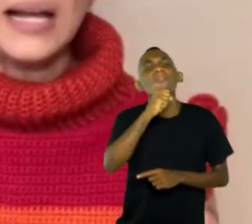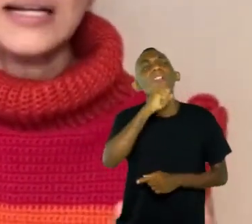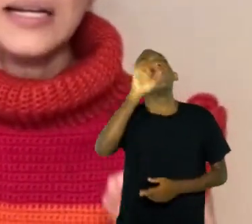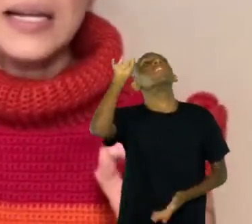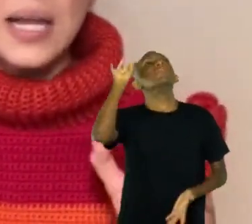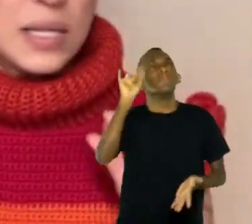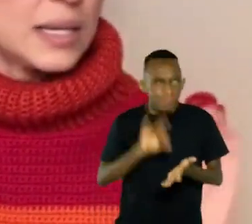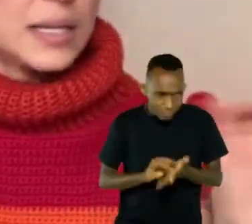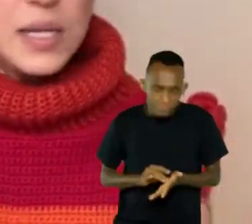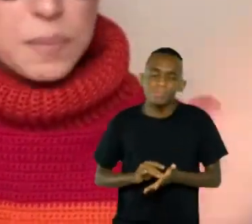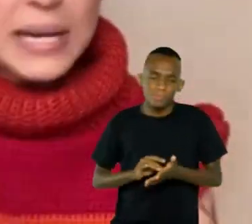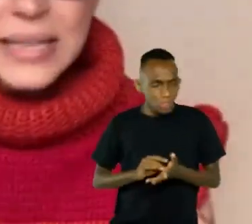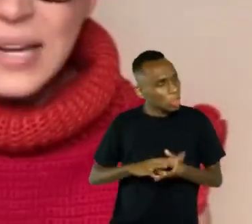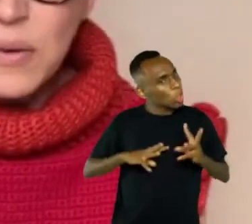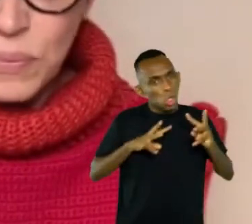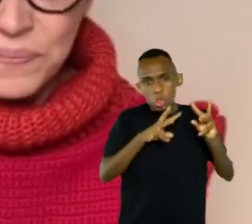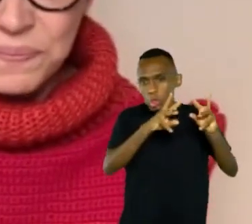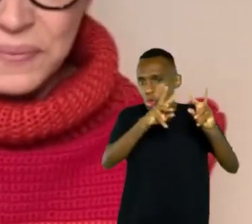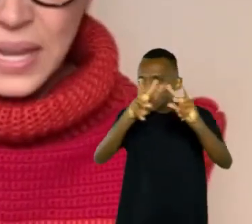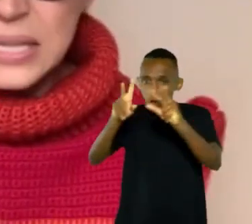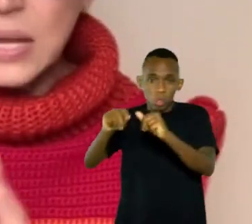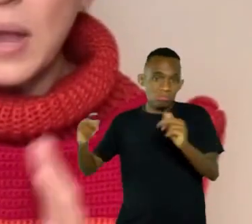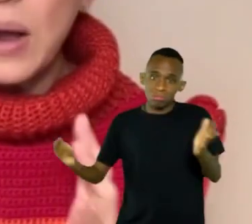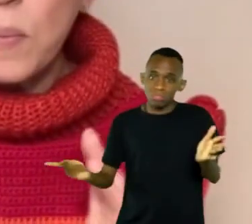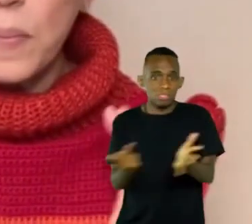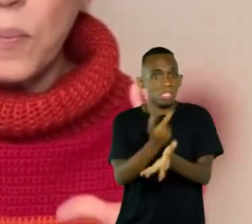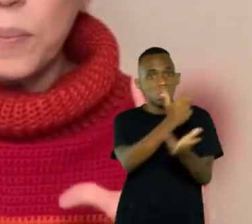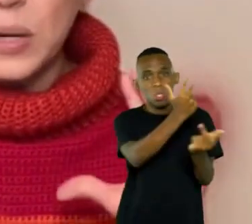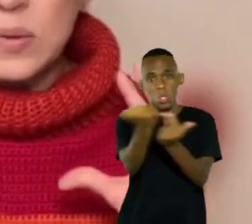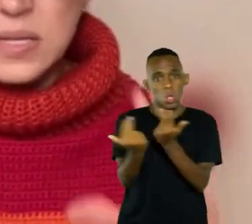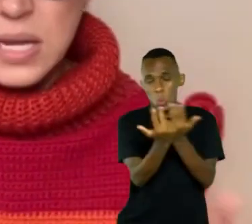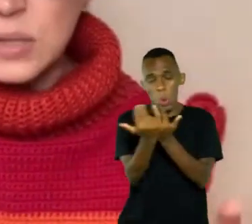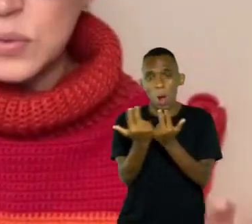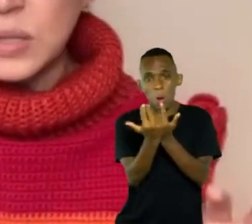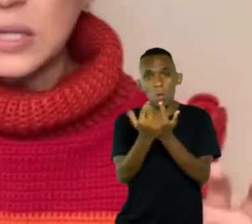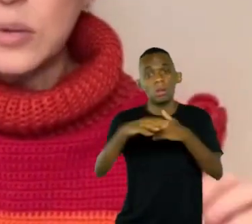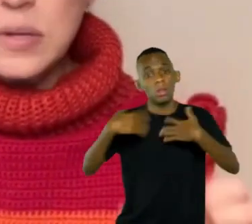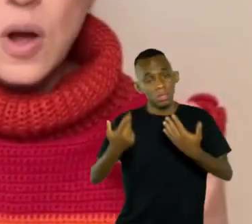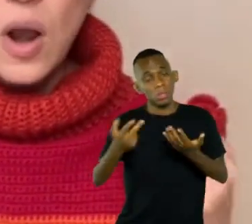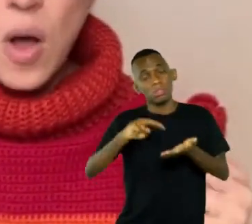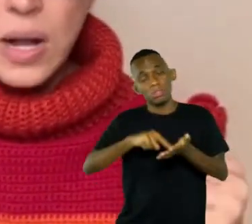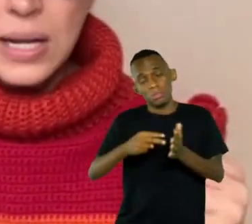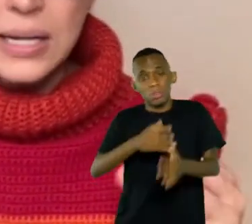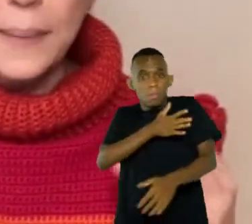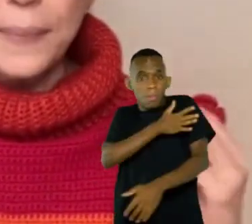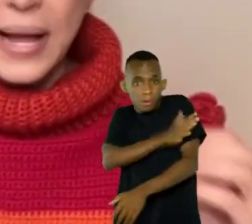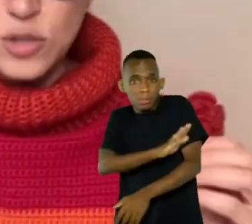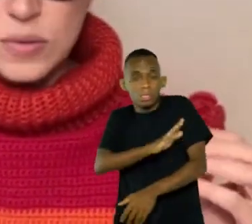mundo está nesse paredão. Então, é um preconceito que nos